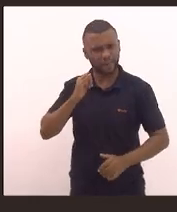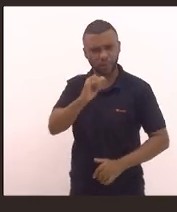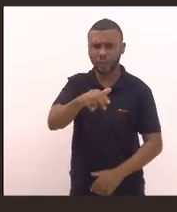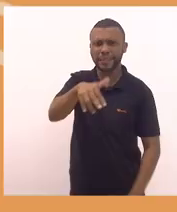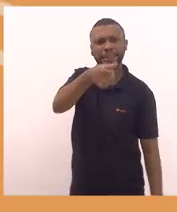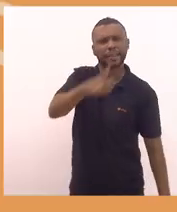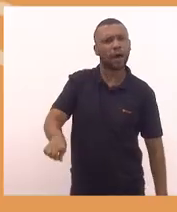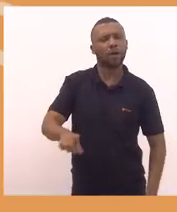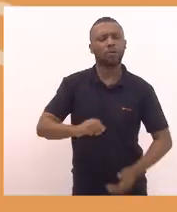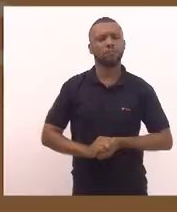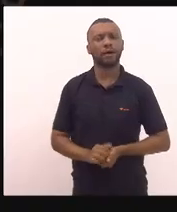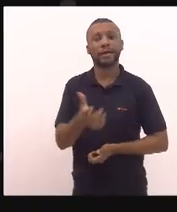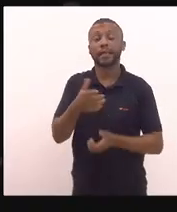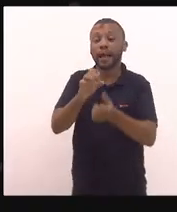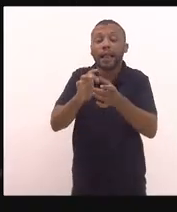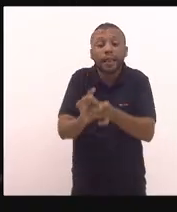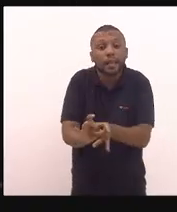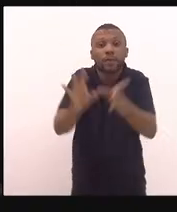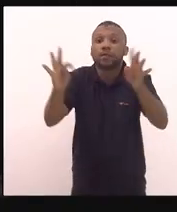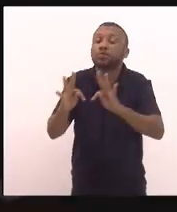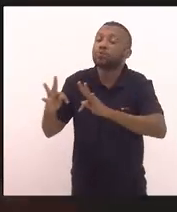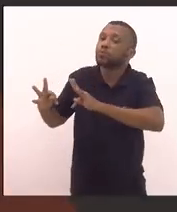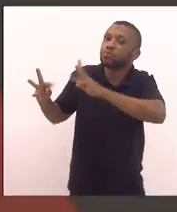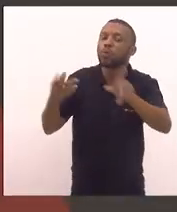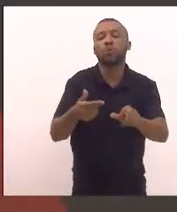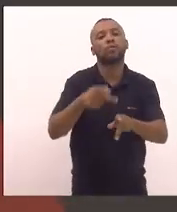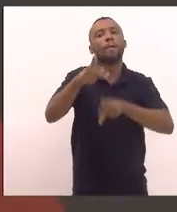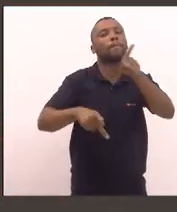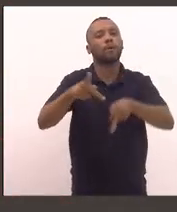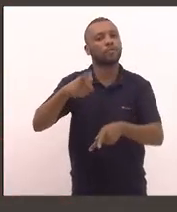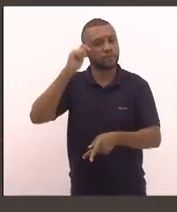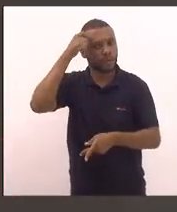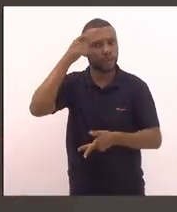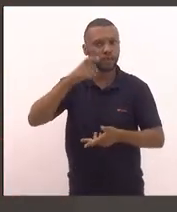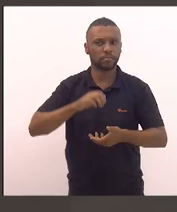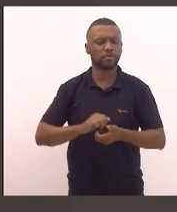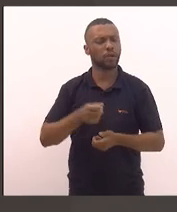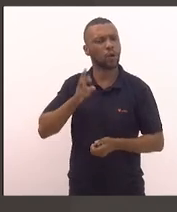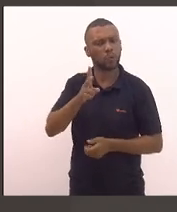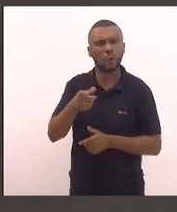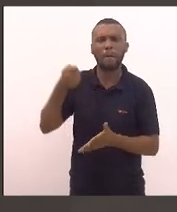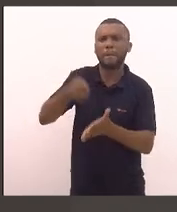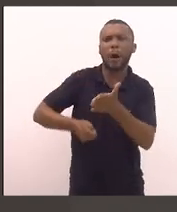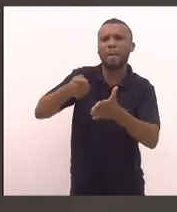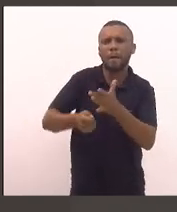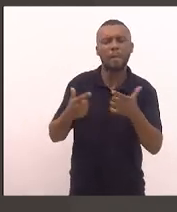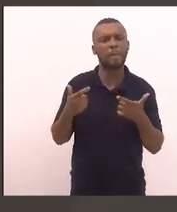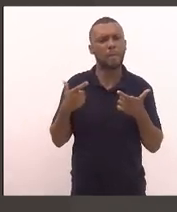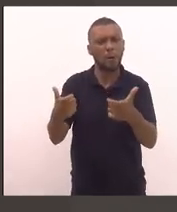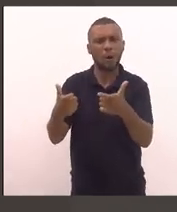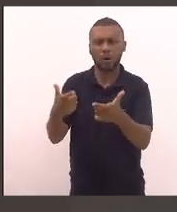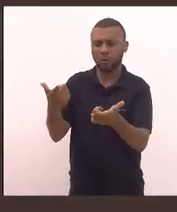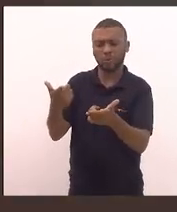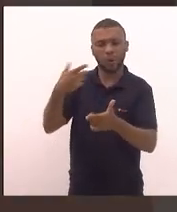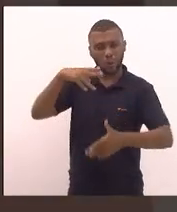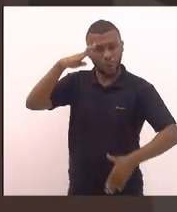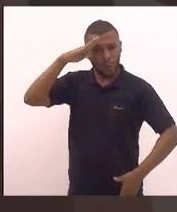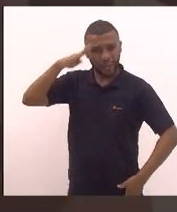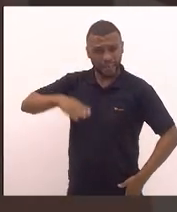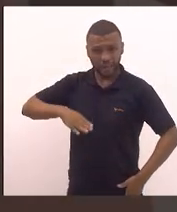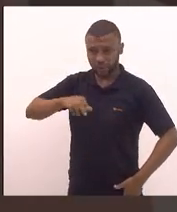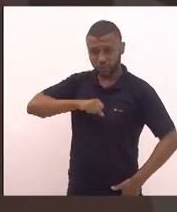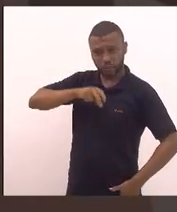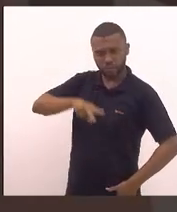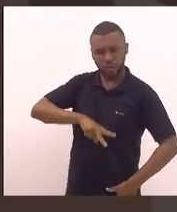não. Ela queria a liberdade de todos e continuou a batalha. Encurralada pelo exército português, ela não se